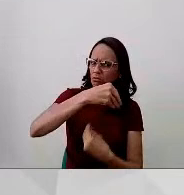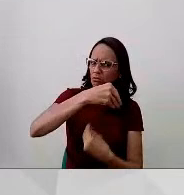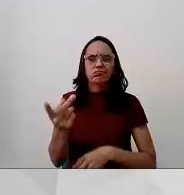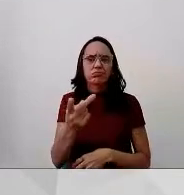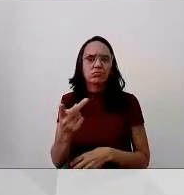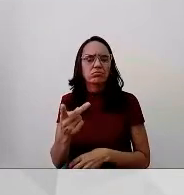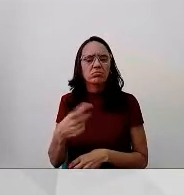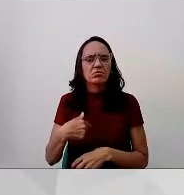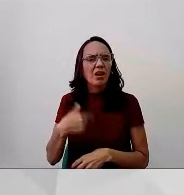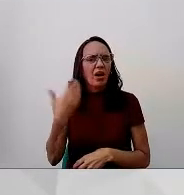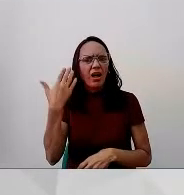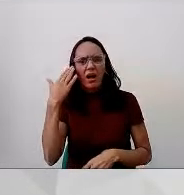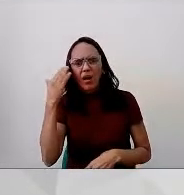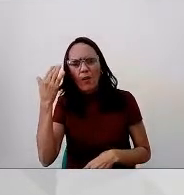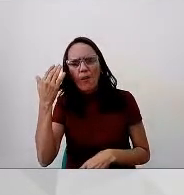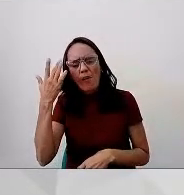existe.